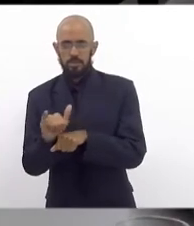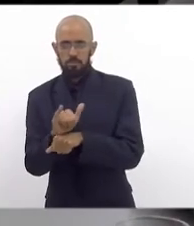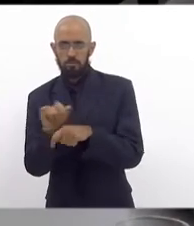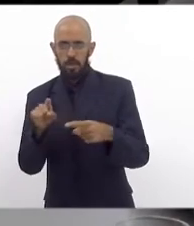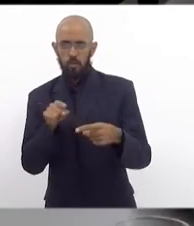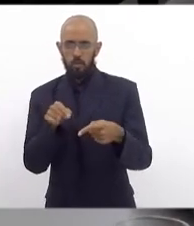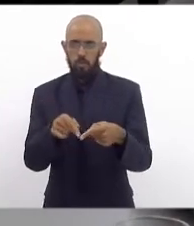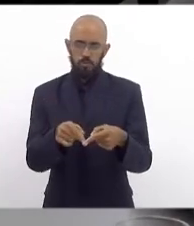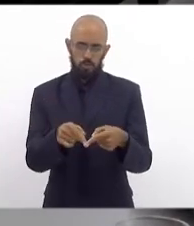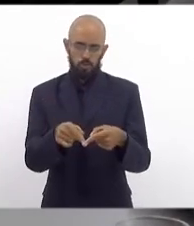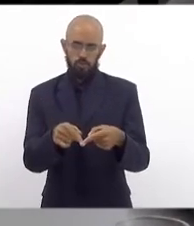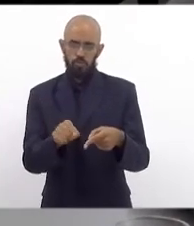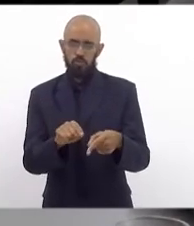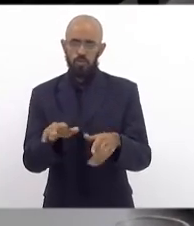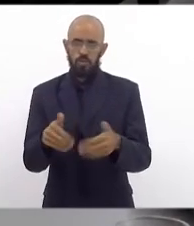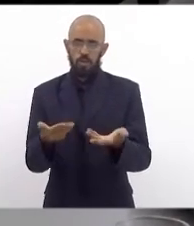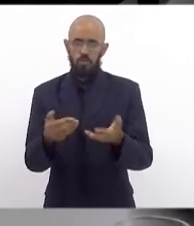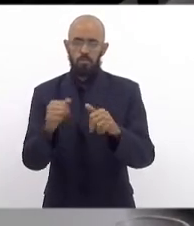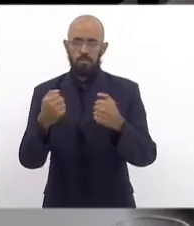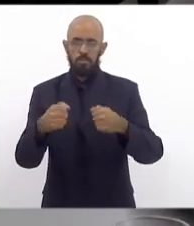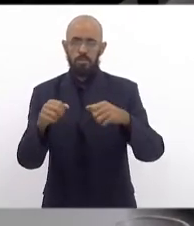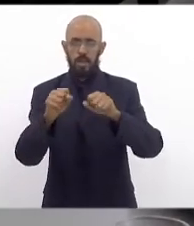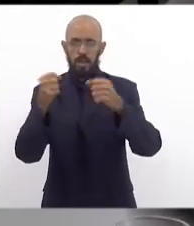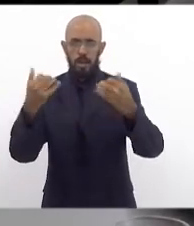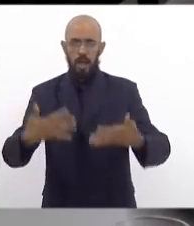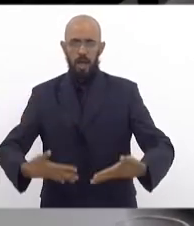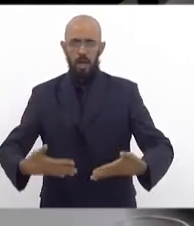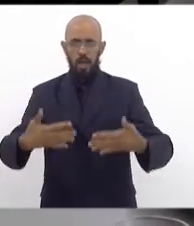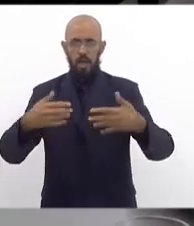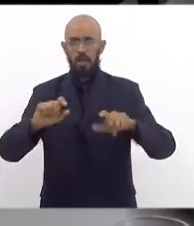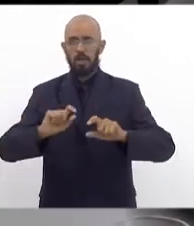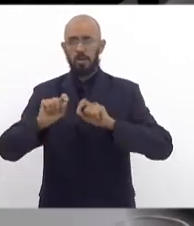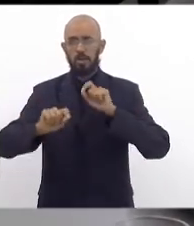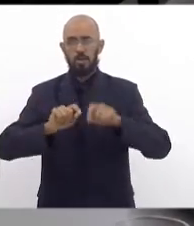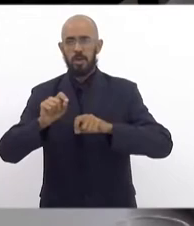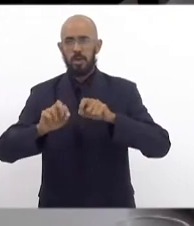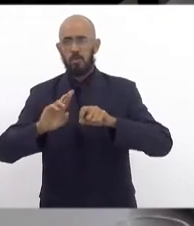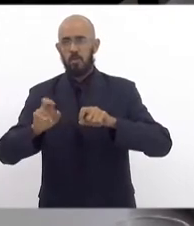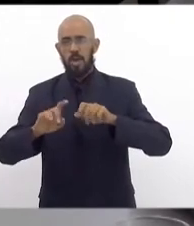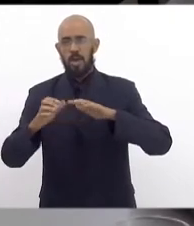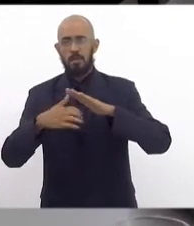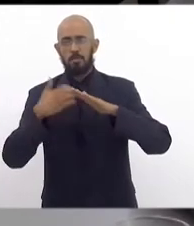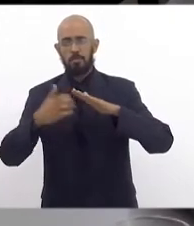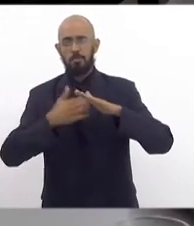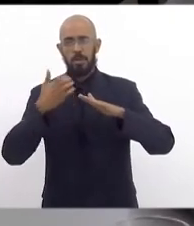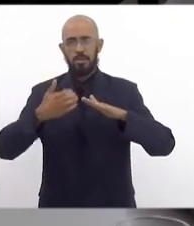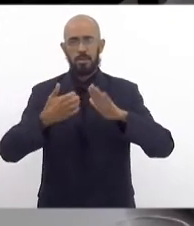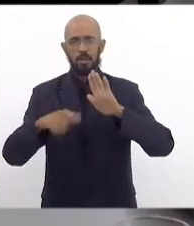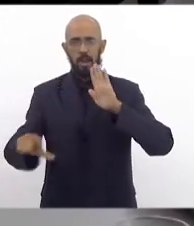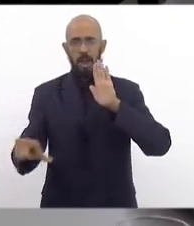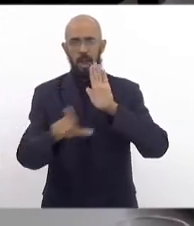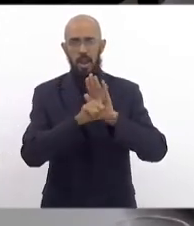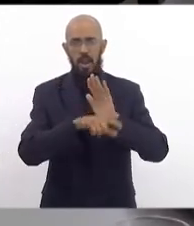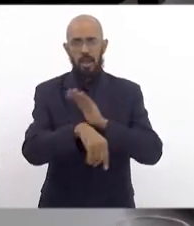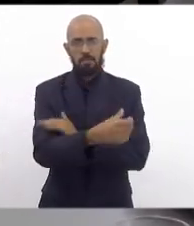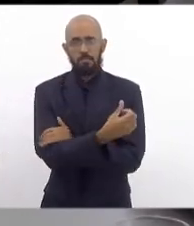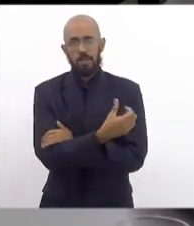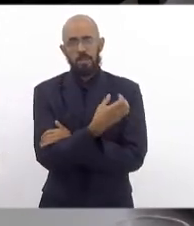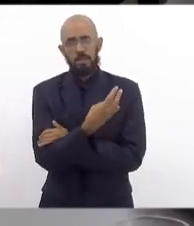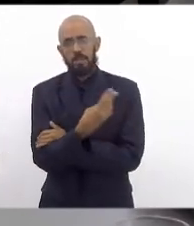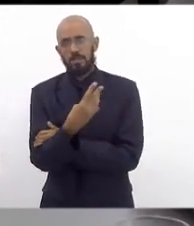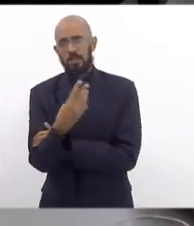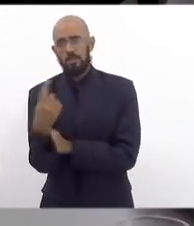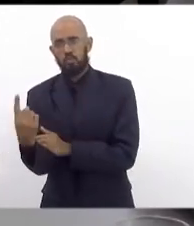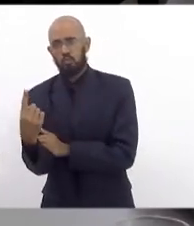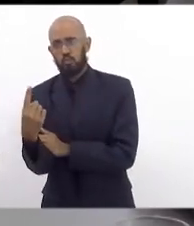então é preciso deixar claro que não é a empresa que tá na lei da da moda 633 juntos quem tá